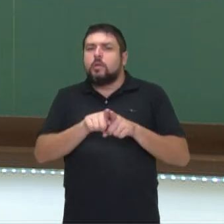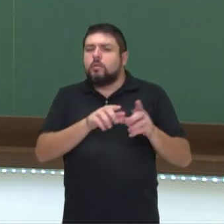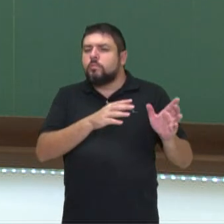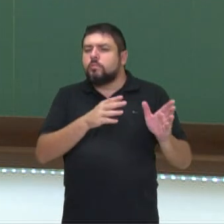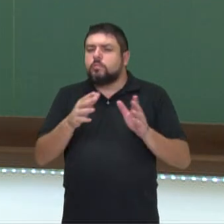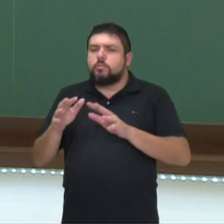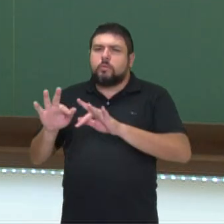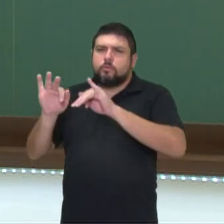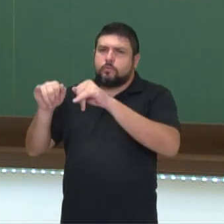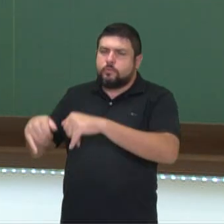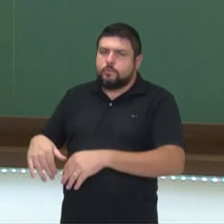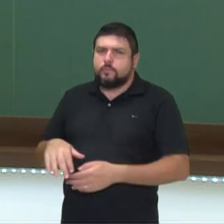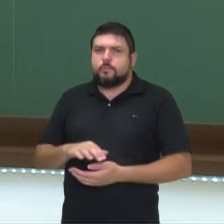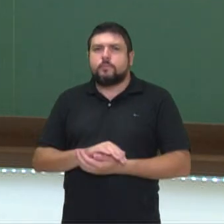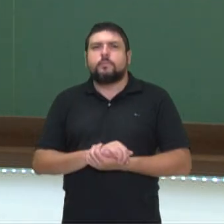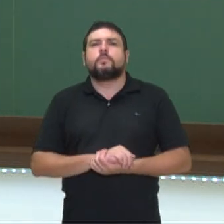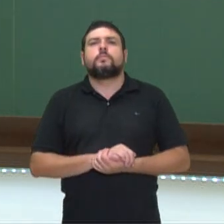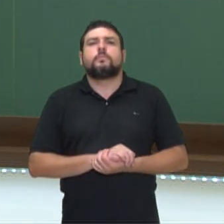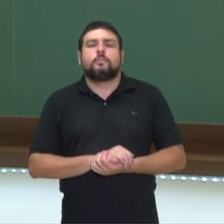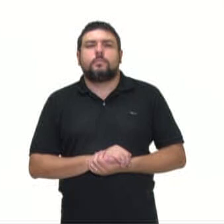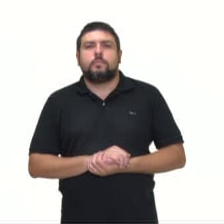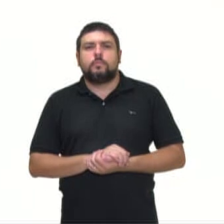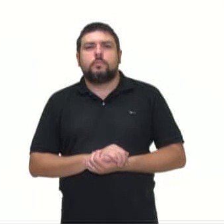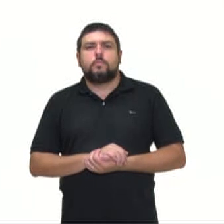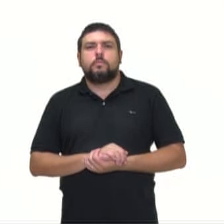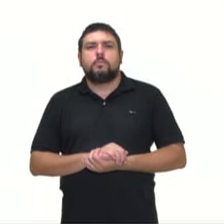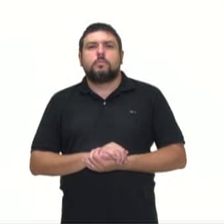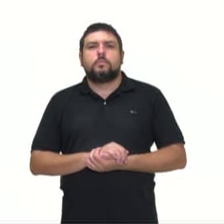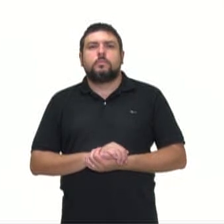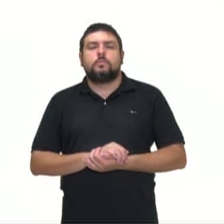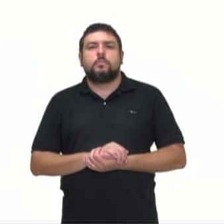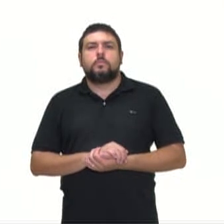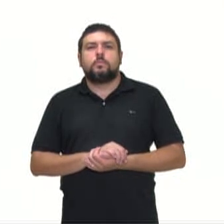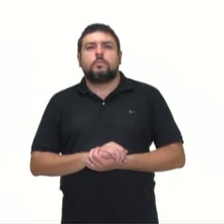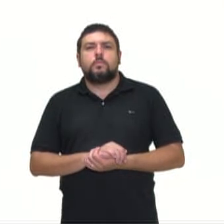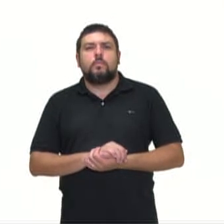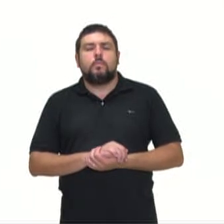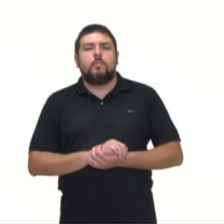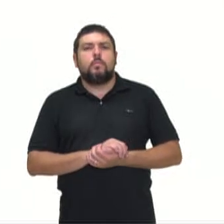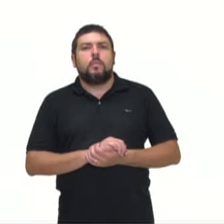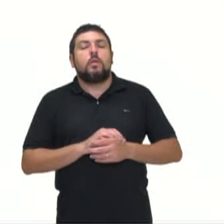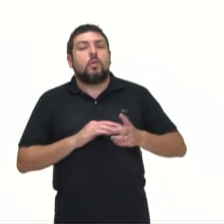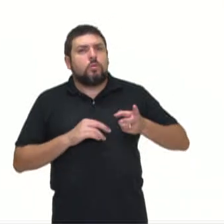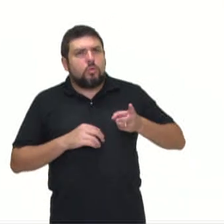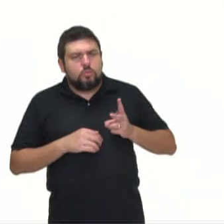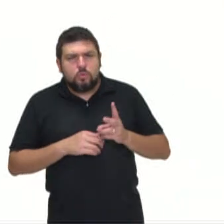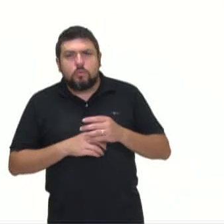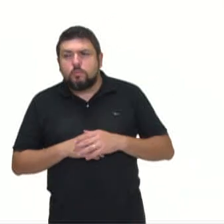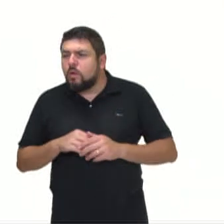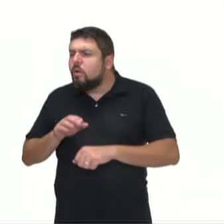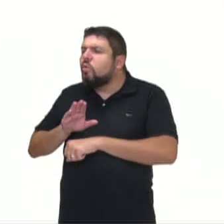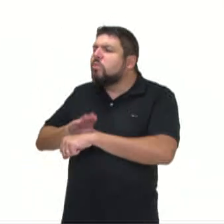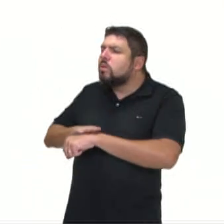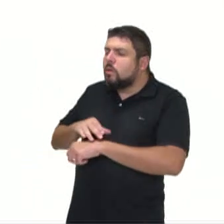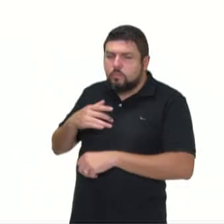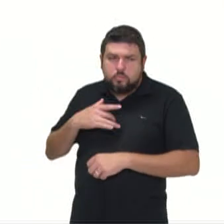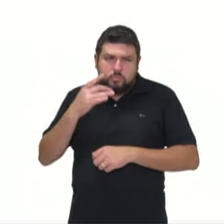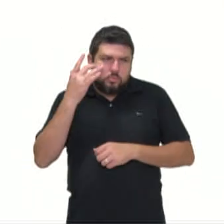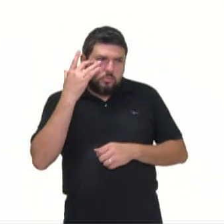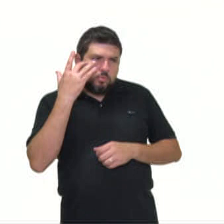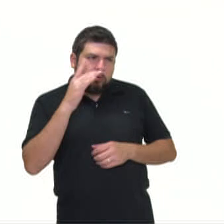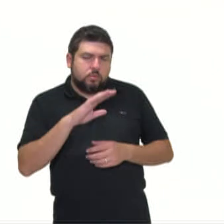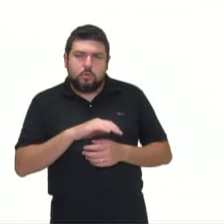conto. Vamos lá. E assim continuou. Quanto tempo? Não sei. Ela sabia que era